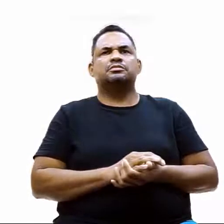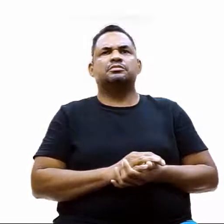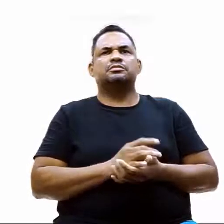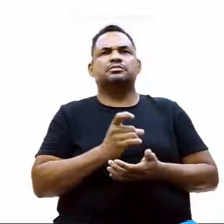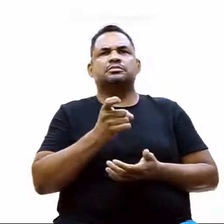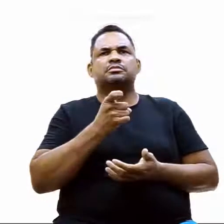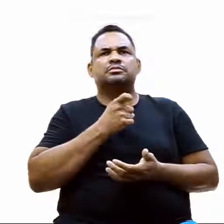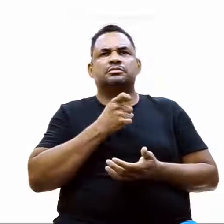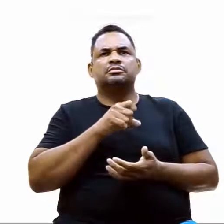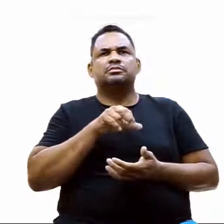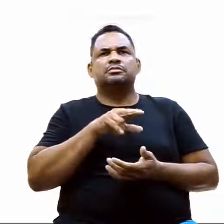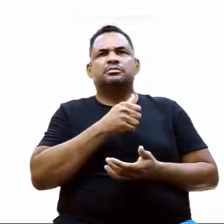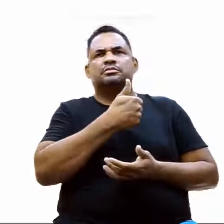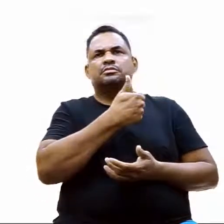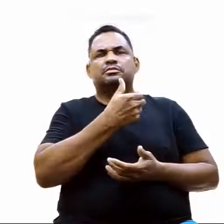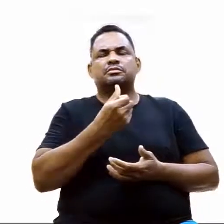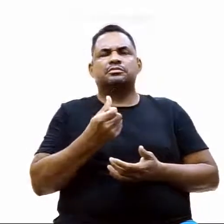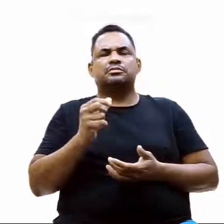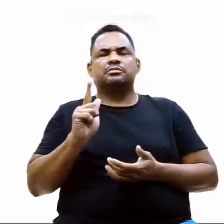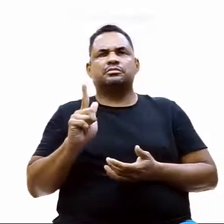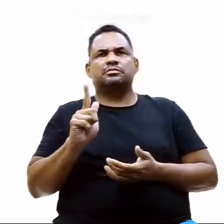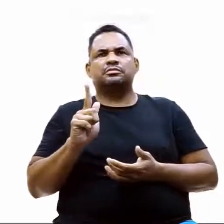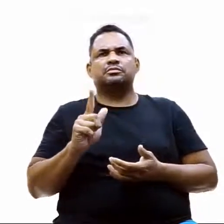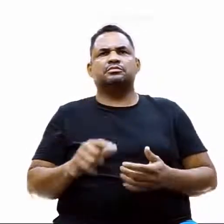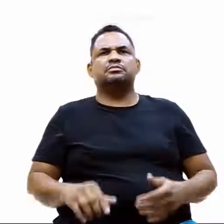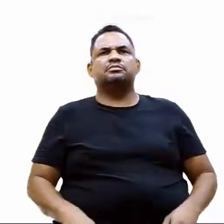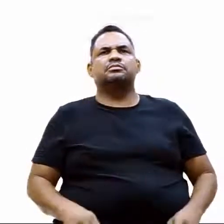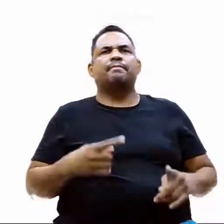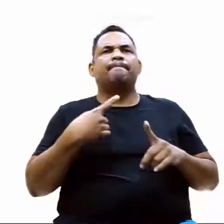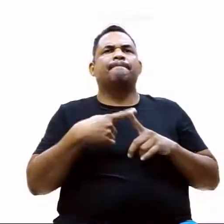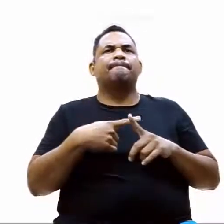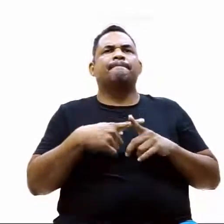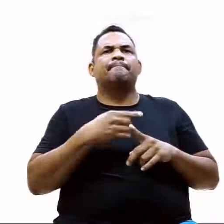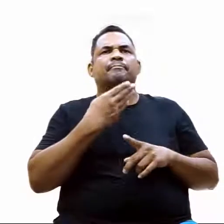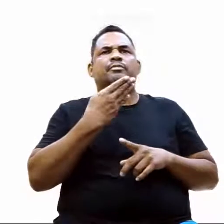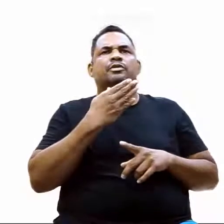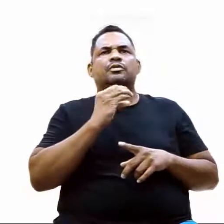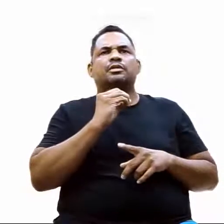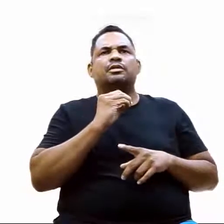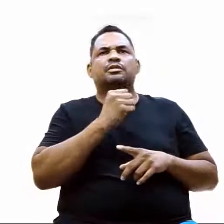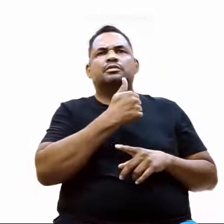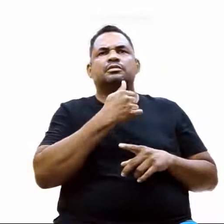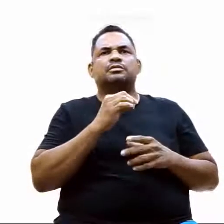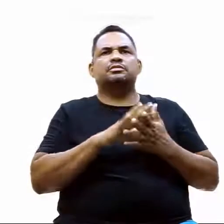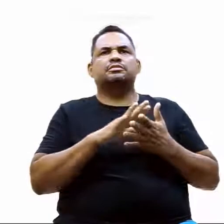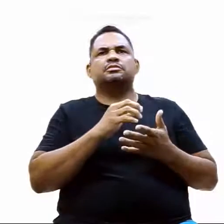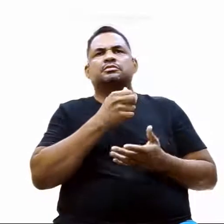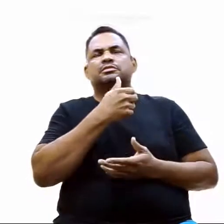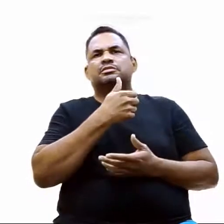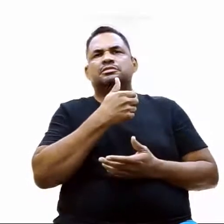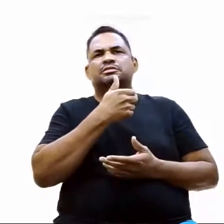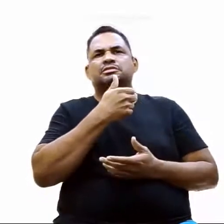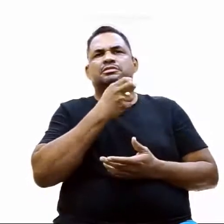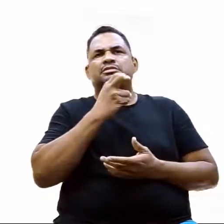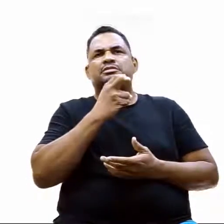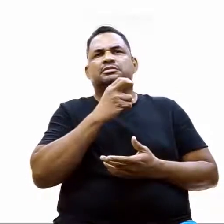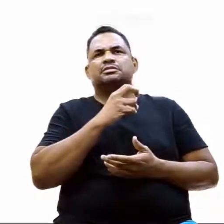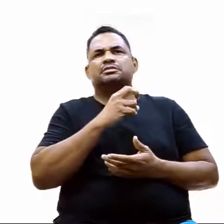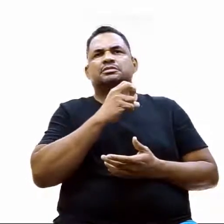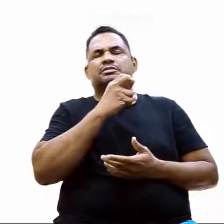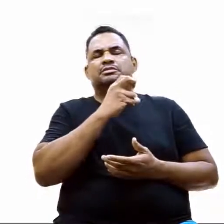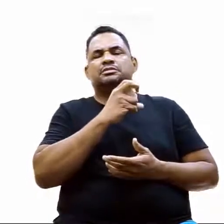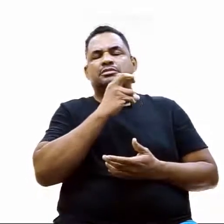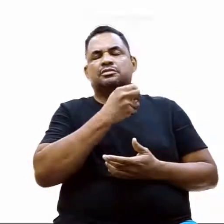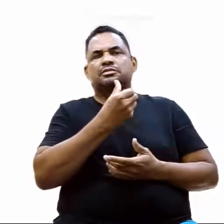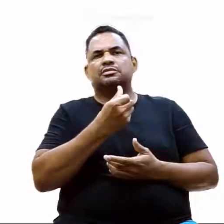x igual a 16, não é isso? Porque 40 mais 16 igual a 50. A 56, que é a